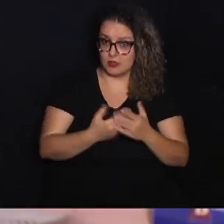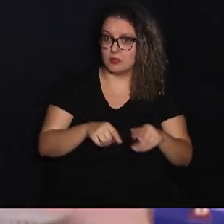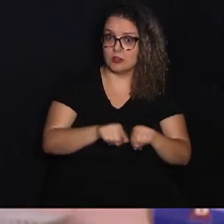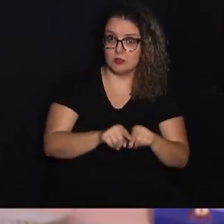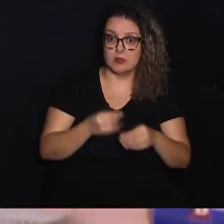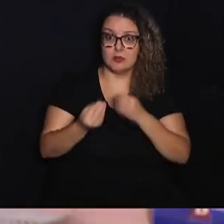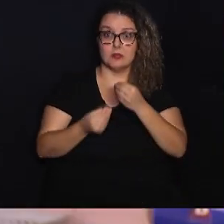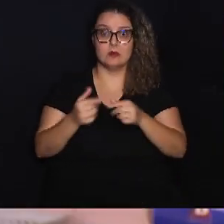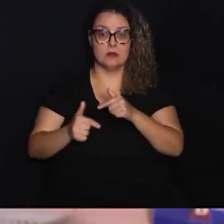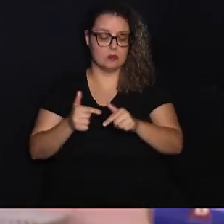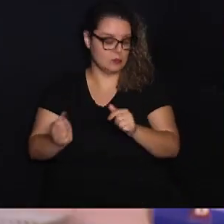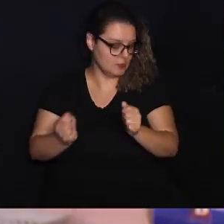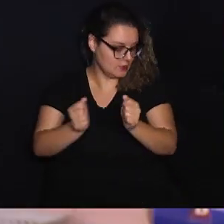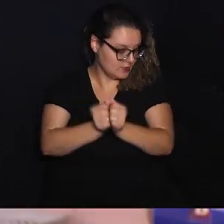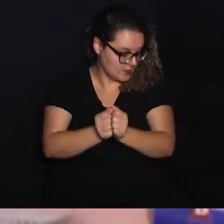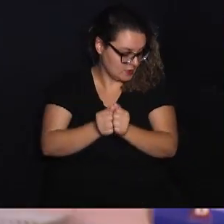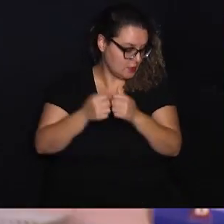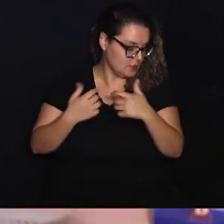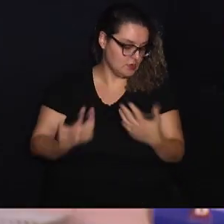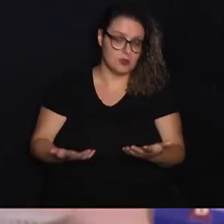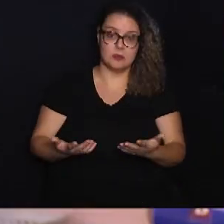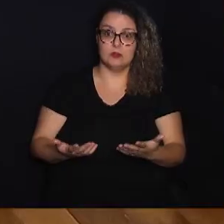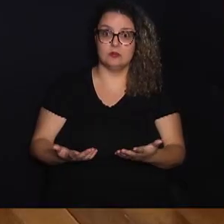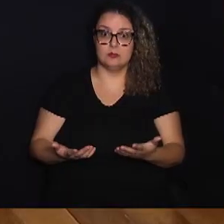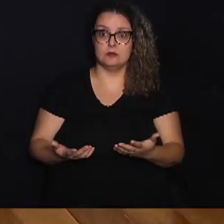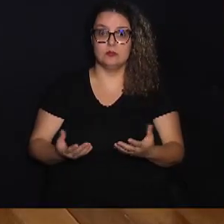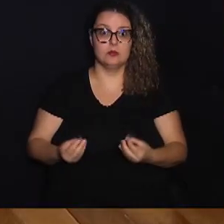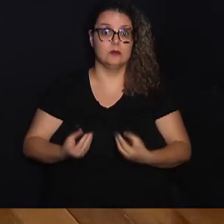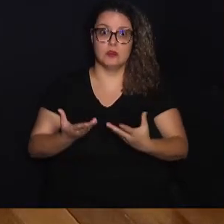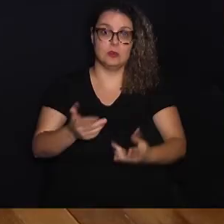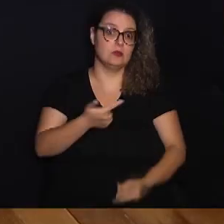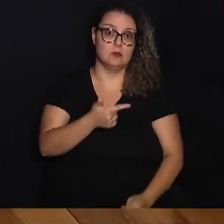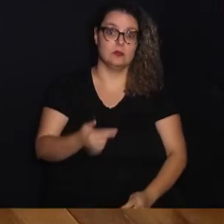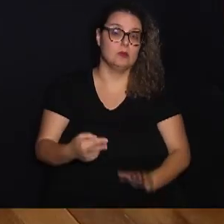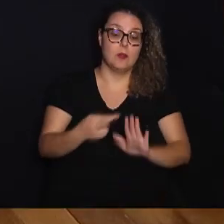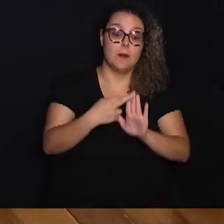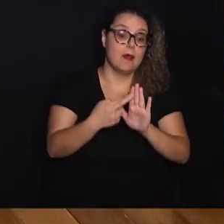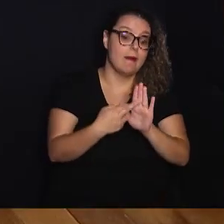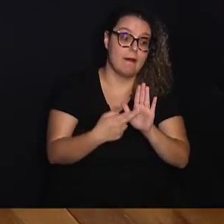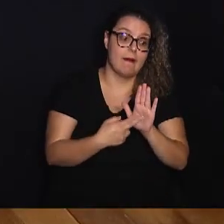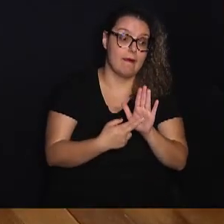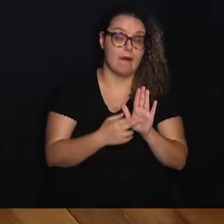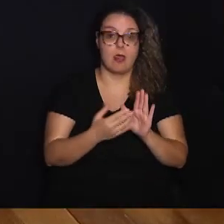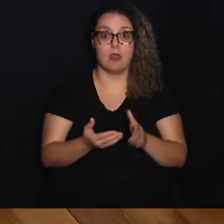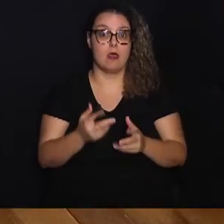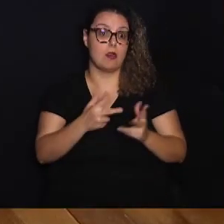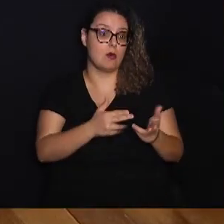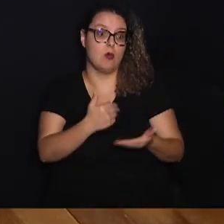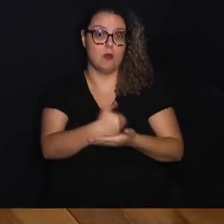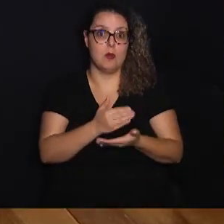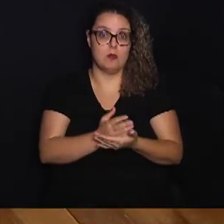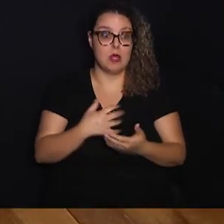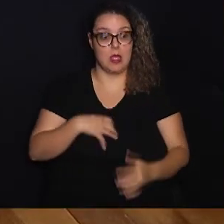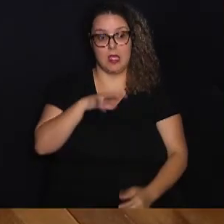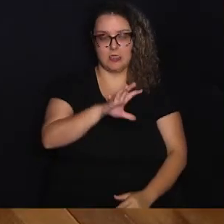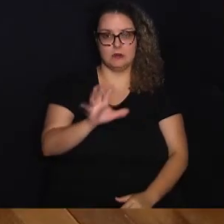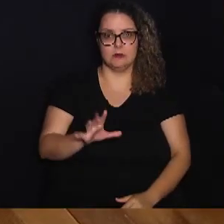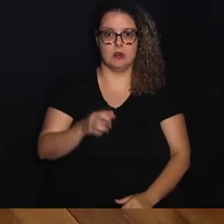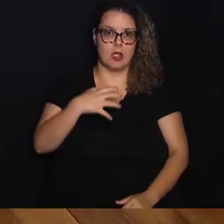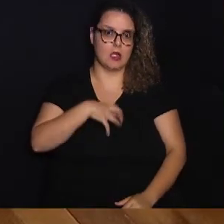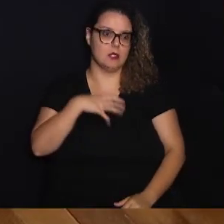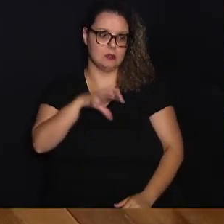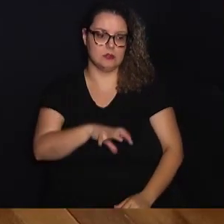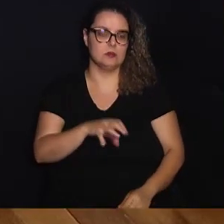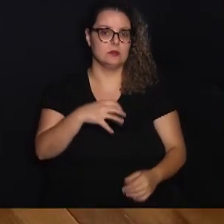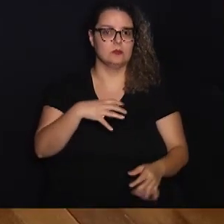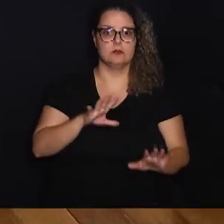gente trabalha junto, né? E esse não tá dado, não tem uma receita. Sim. Não vou dizer pra você, aí assim, né? Aqui é de um jeito, vai ter